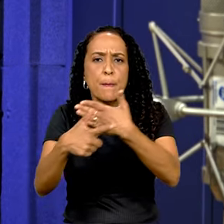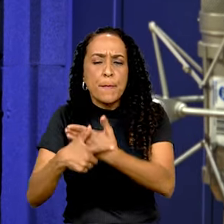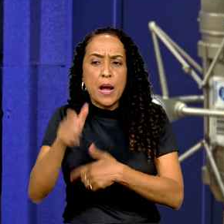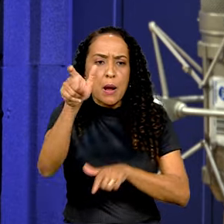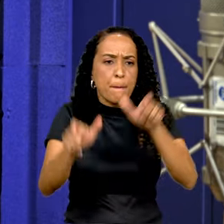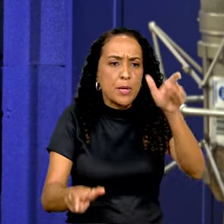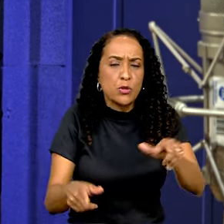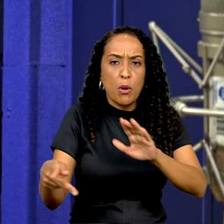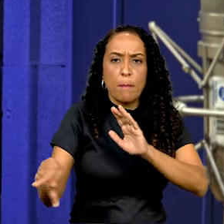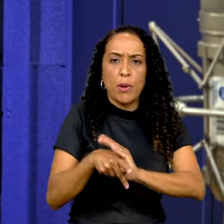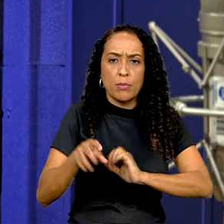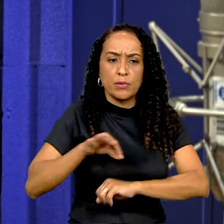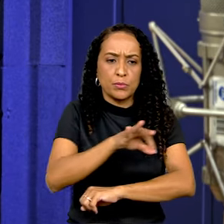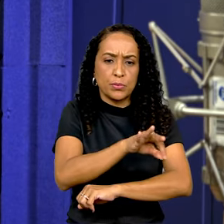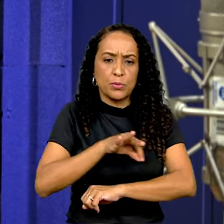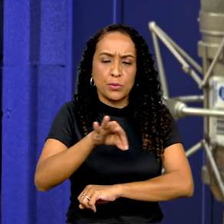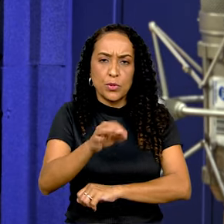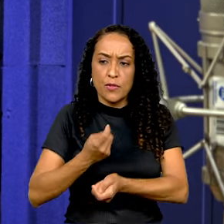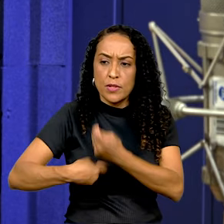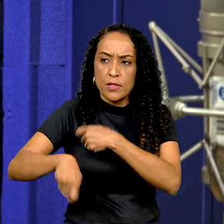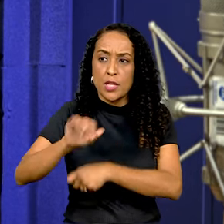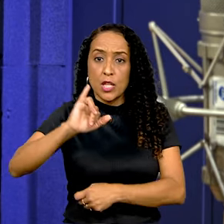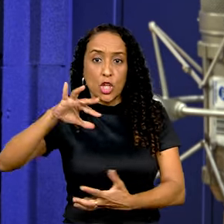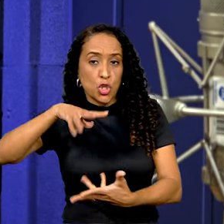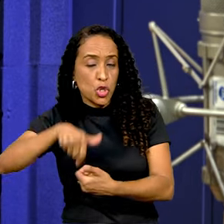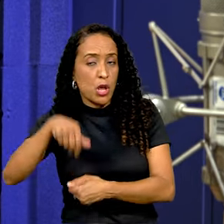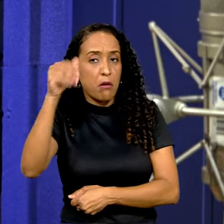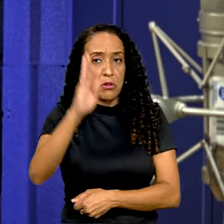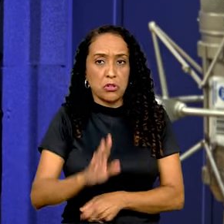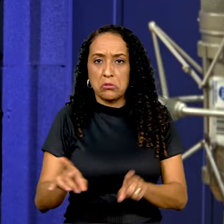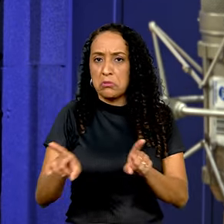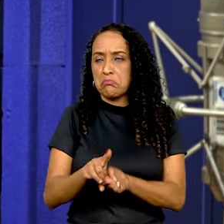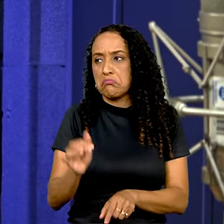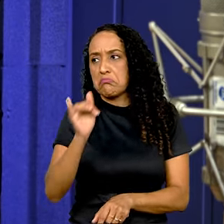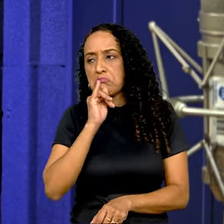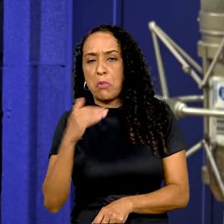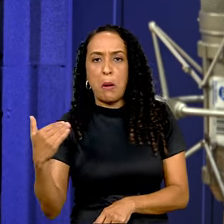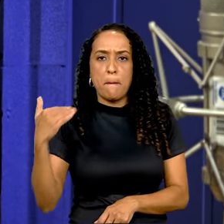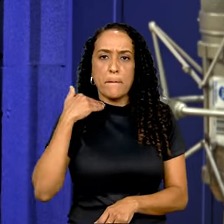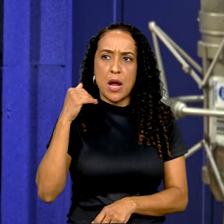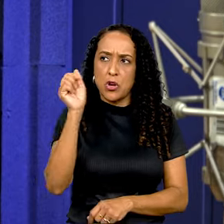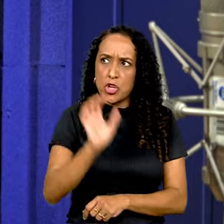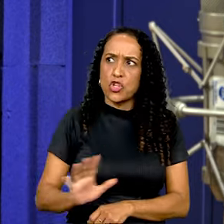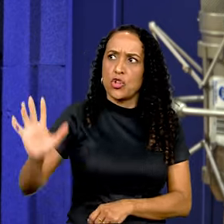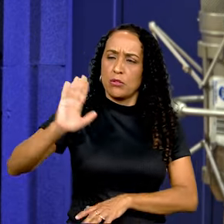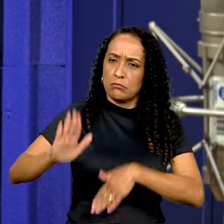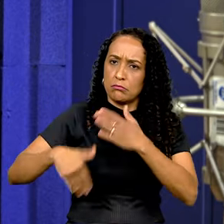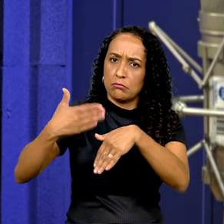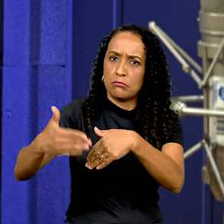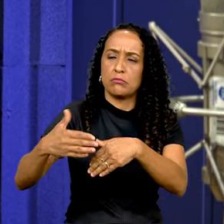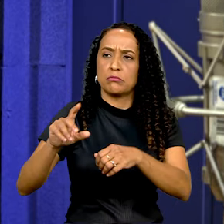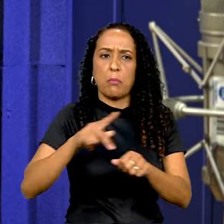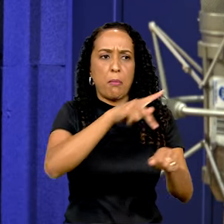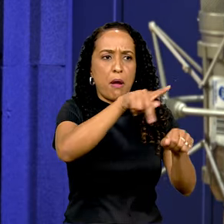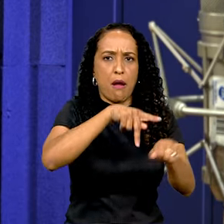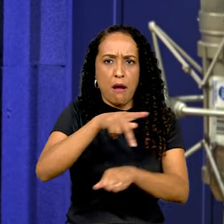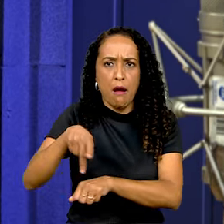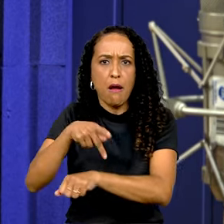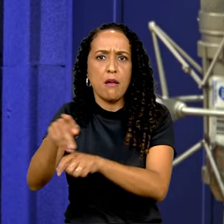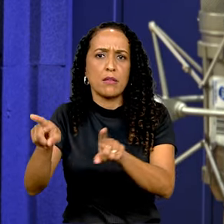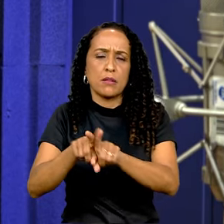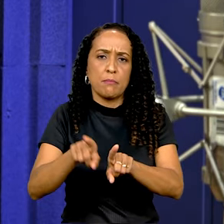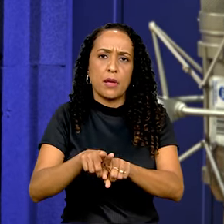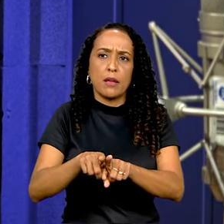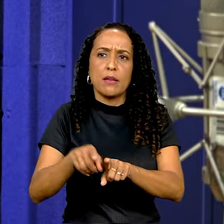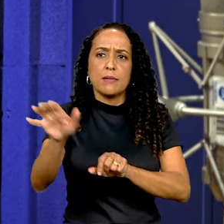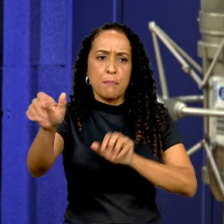agentes da arquitetura financeira internacional e nacional seja como os bancos nacionais de desenvolvimento ou os bancos multilaterais de desenvolvimento e